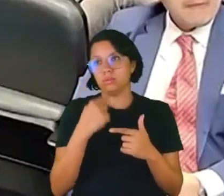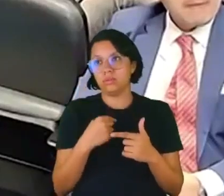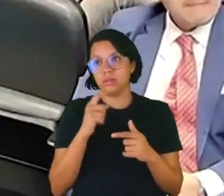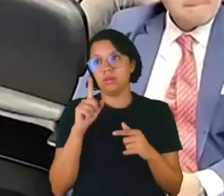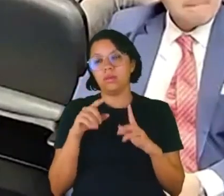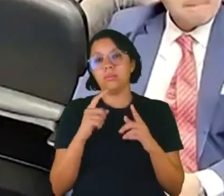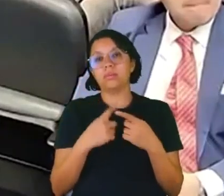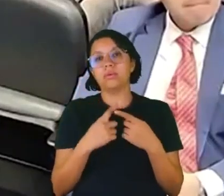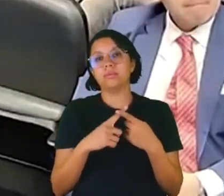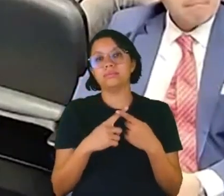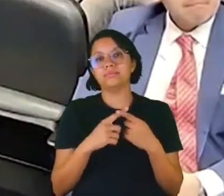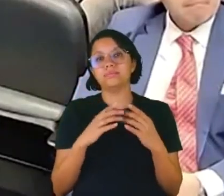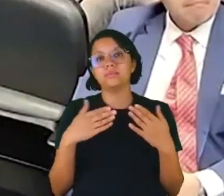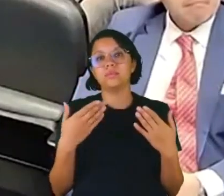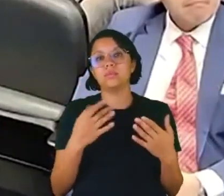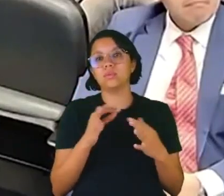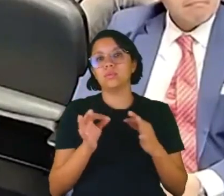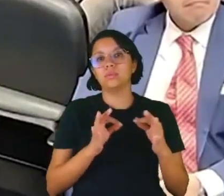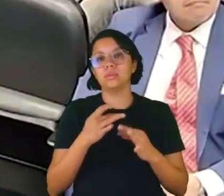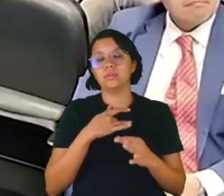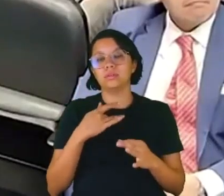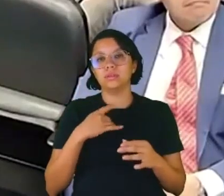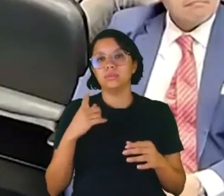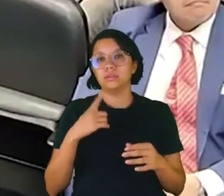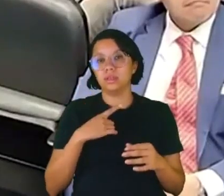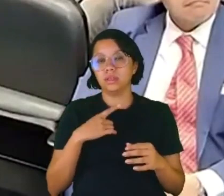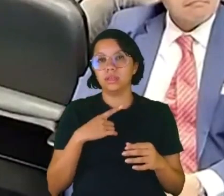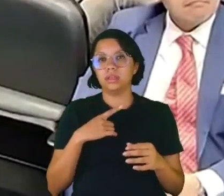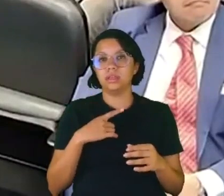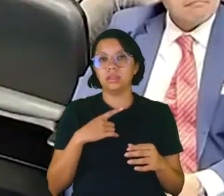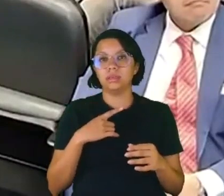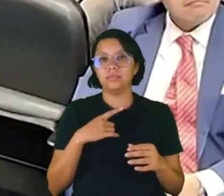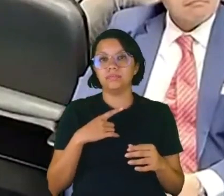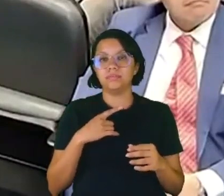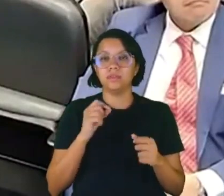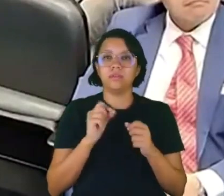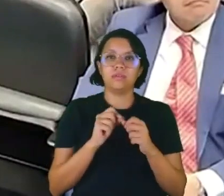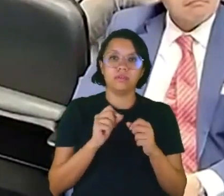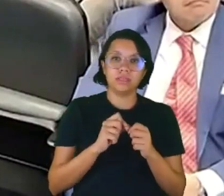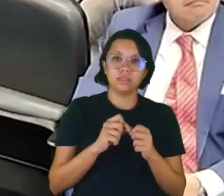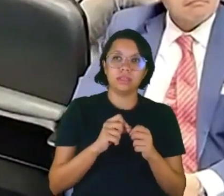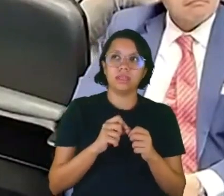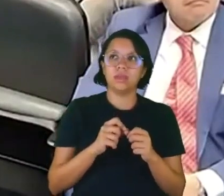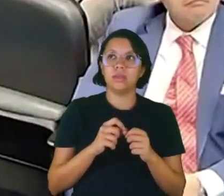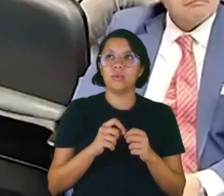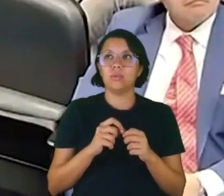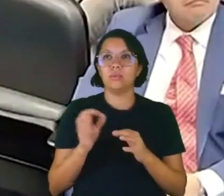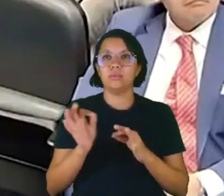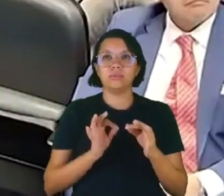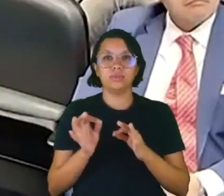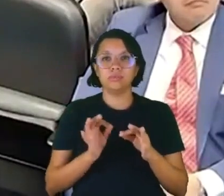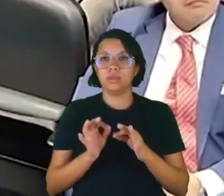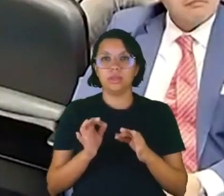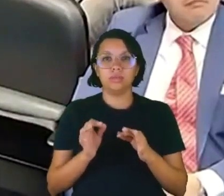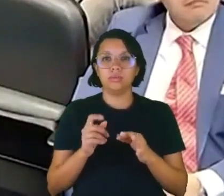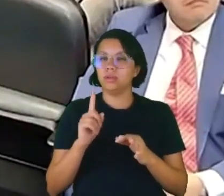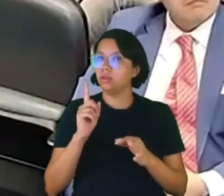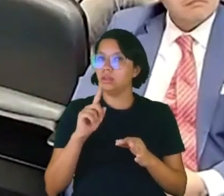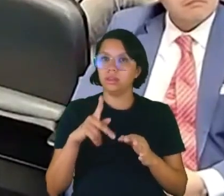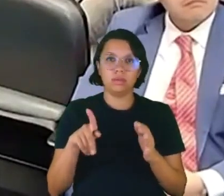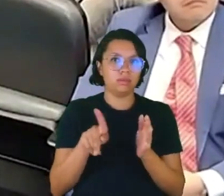é o seguinte: quando um plano de saúde ele tem que cobrir um procedimento que não estava